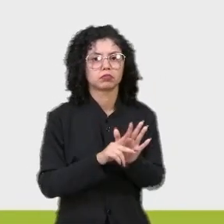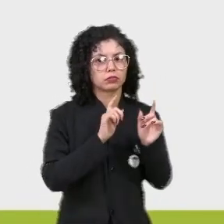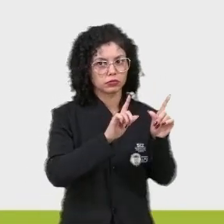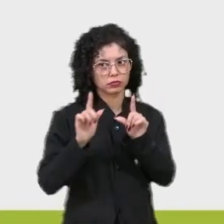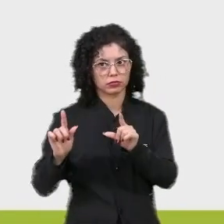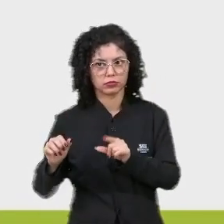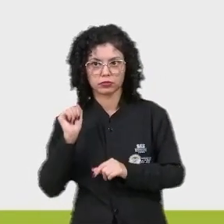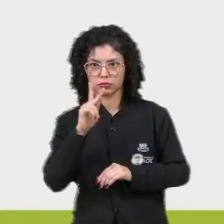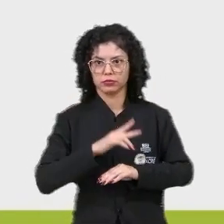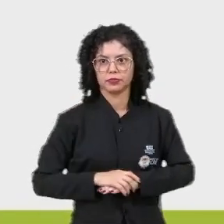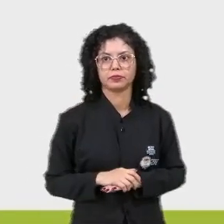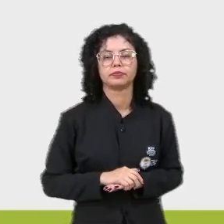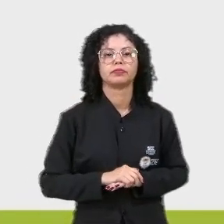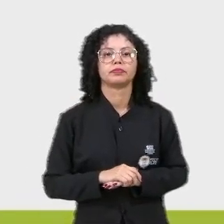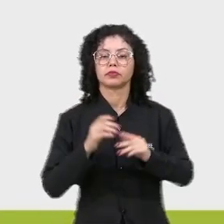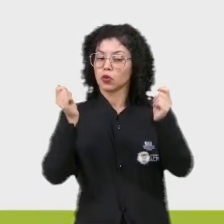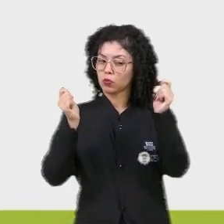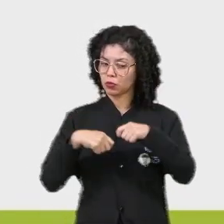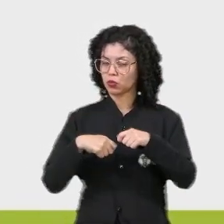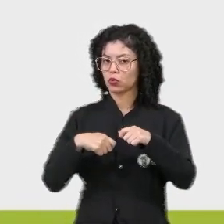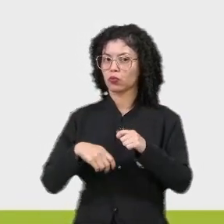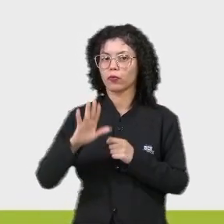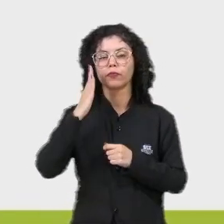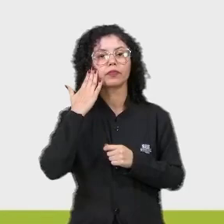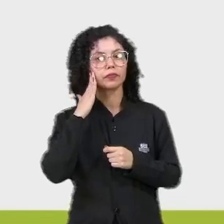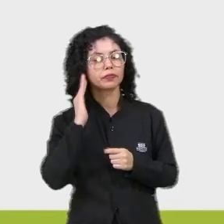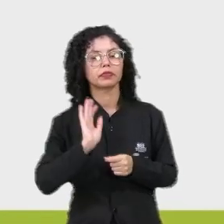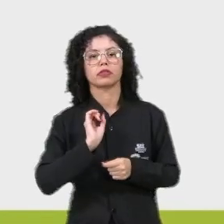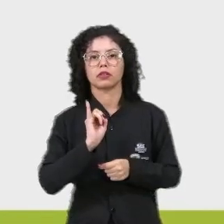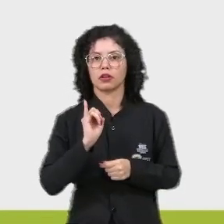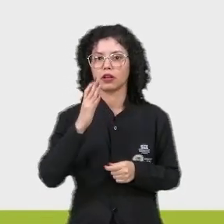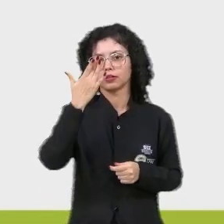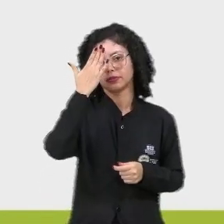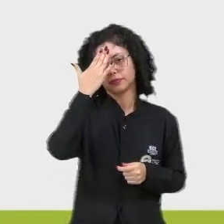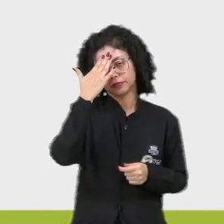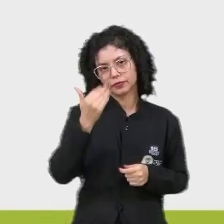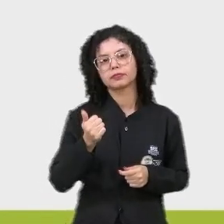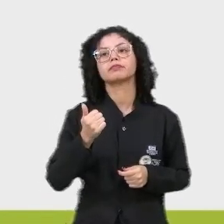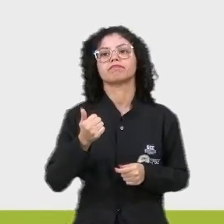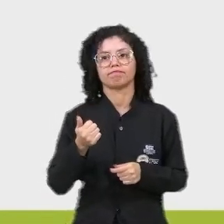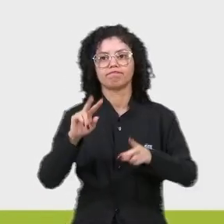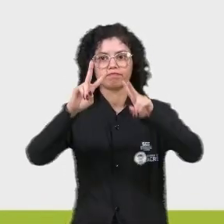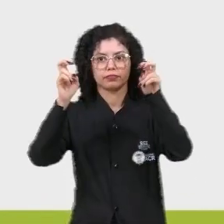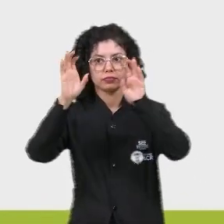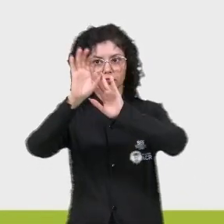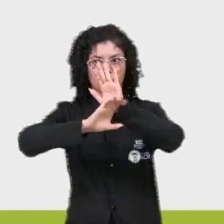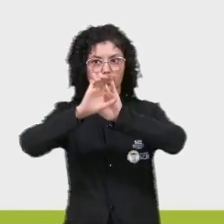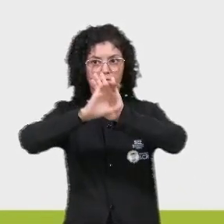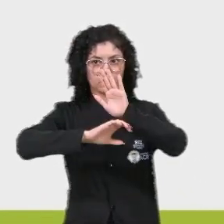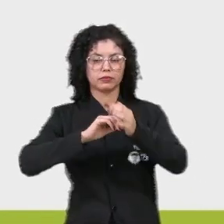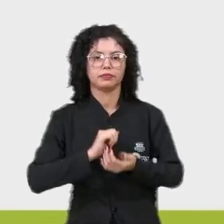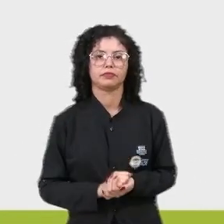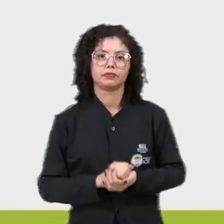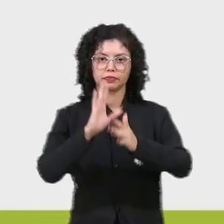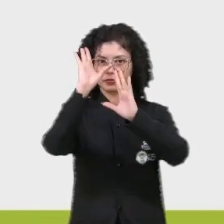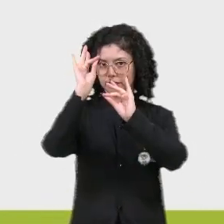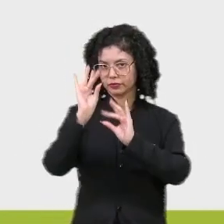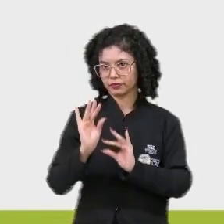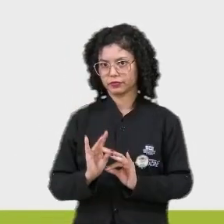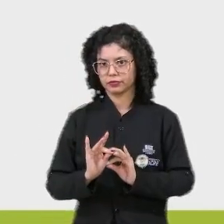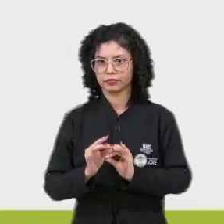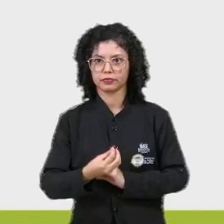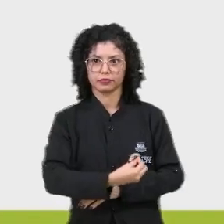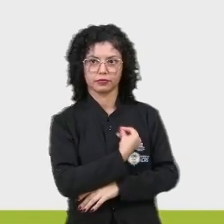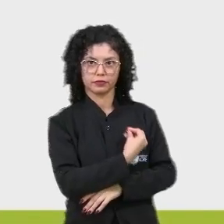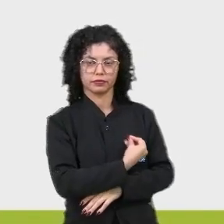tirinha, correto? Então só é possível compreender se a pessoa conhecesse, né, essa especificidade ou esse detalhe da